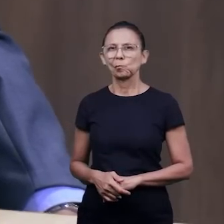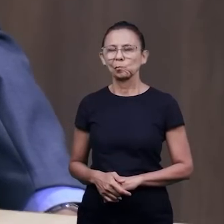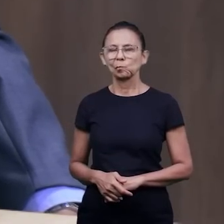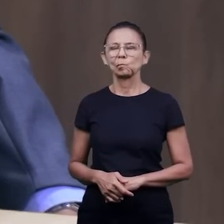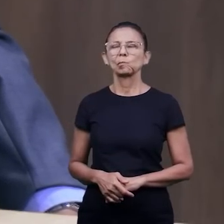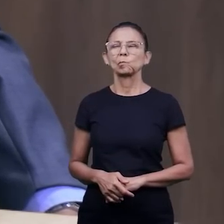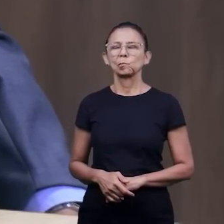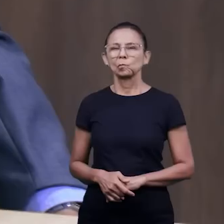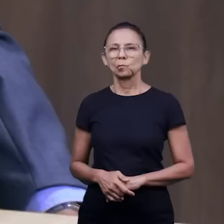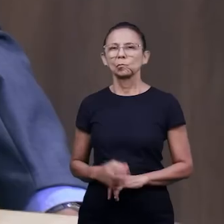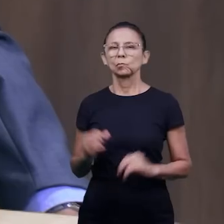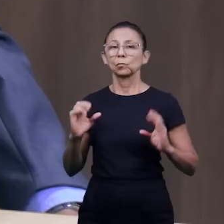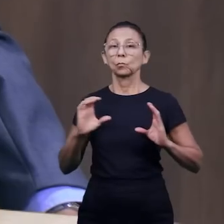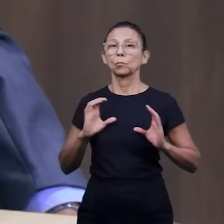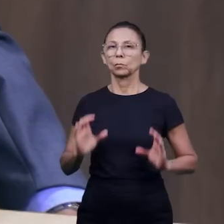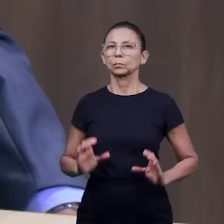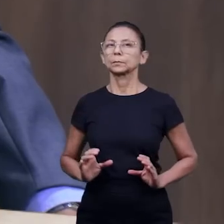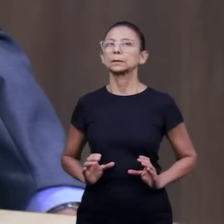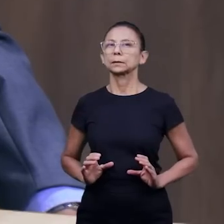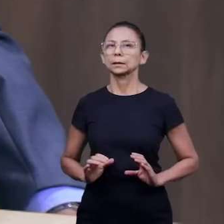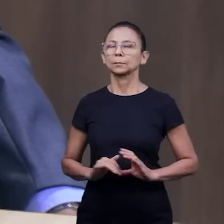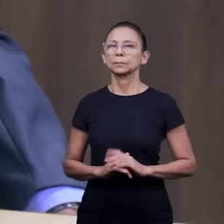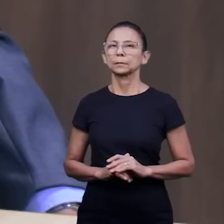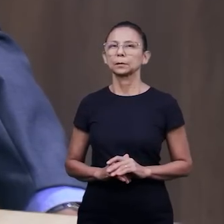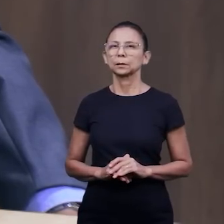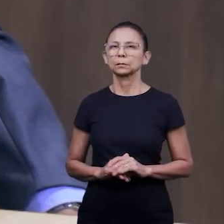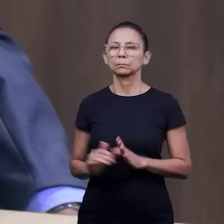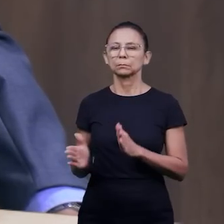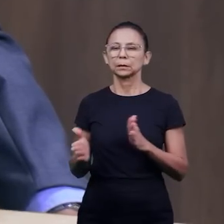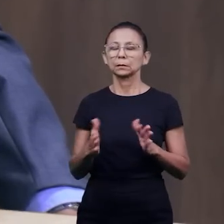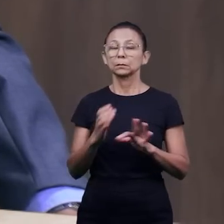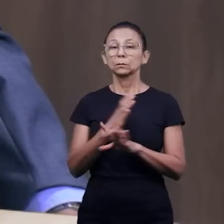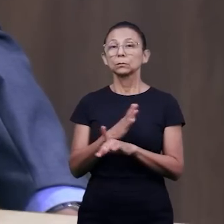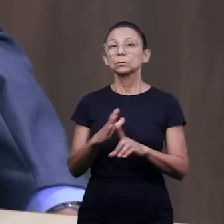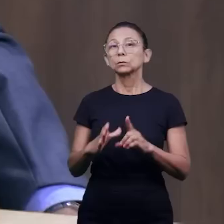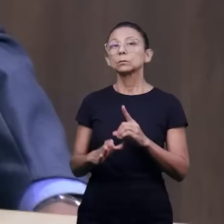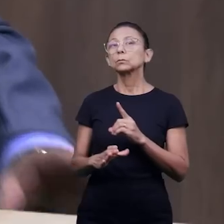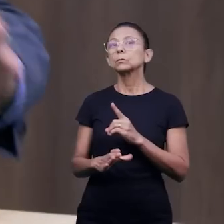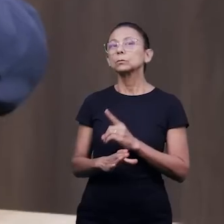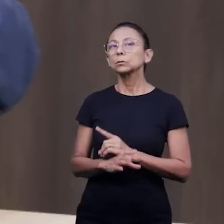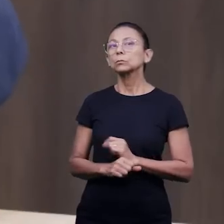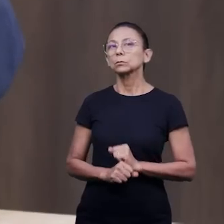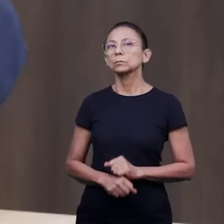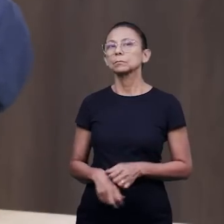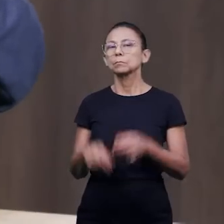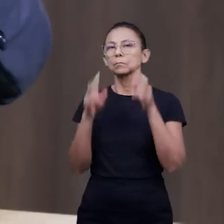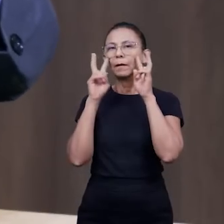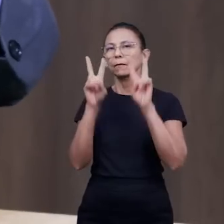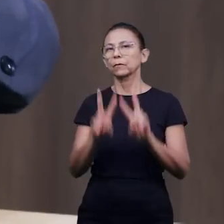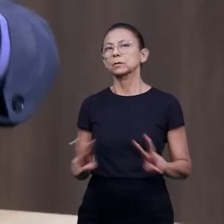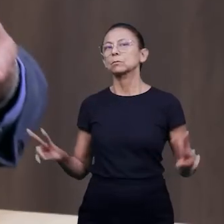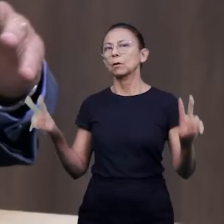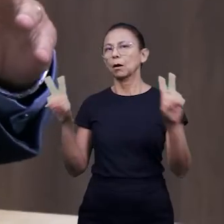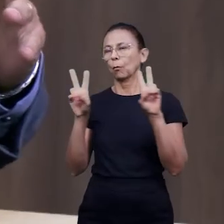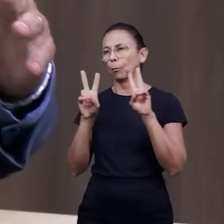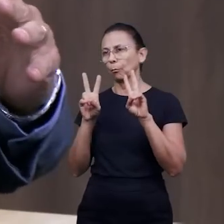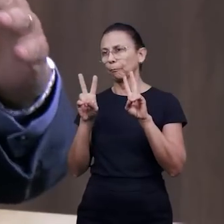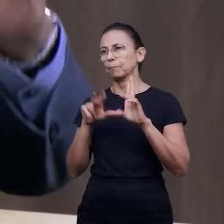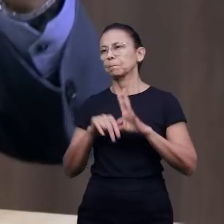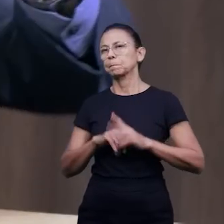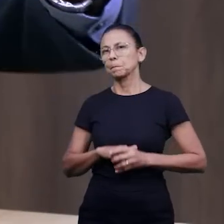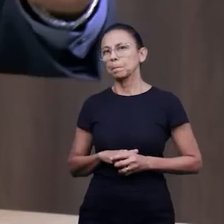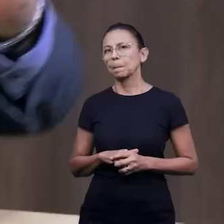irmão, aí você percebe alguma coisa, como eu disse, aquilo que uma irmã às vezes, né, o caso da